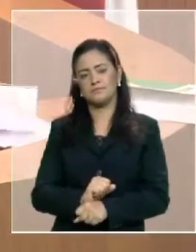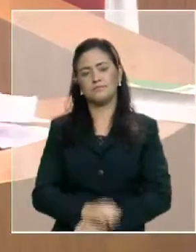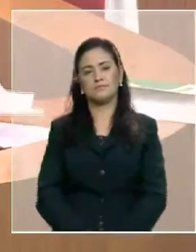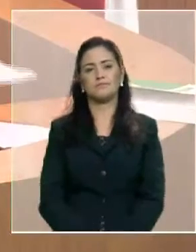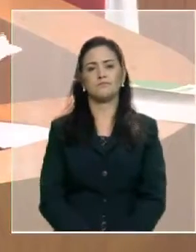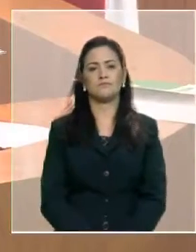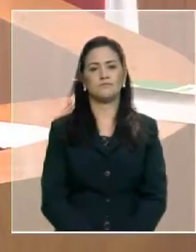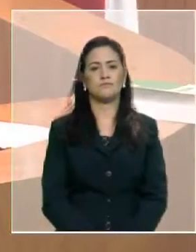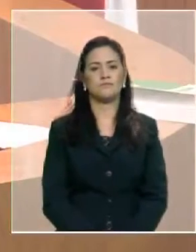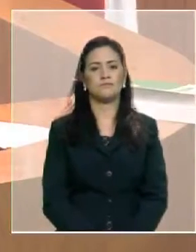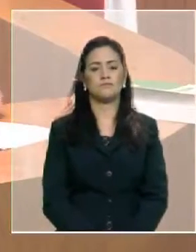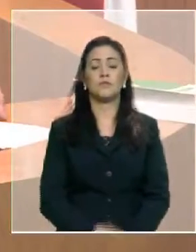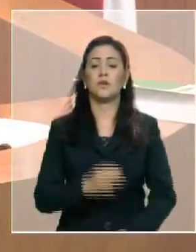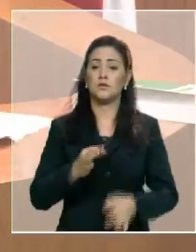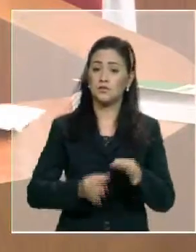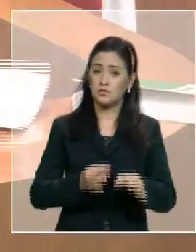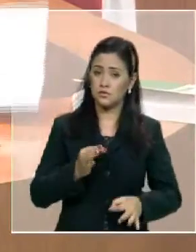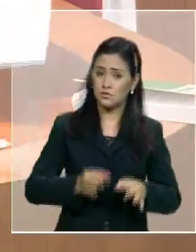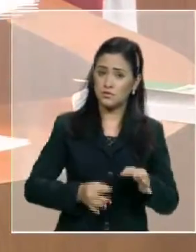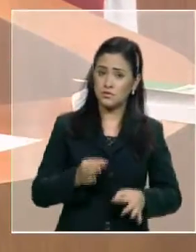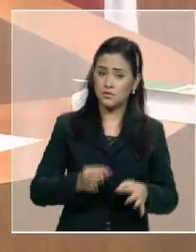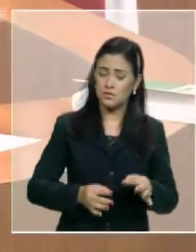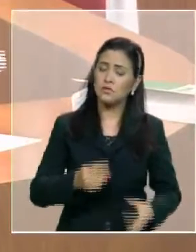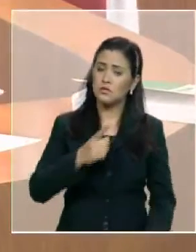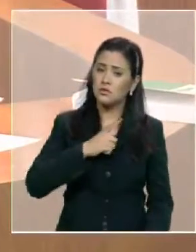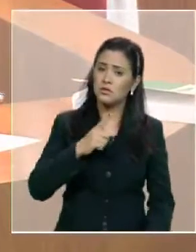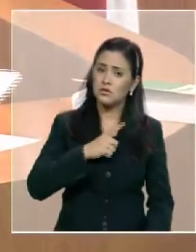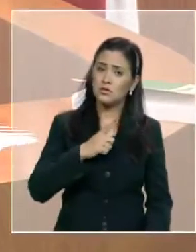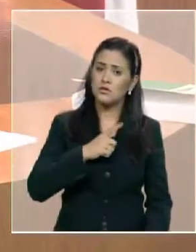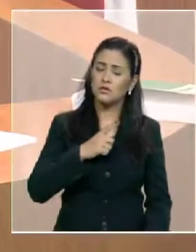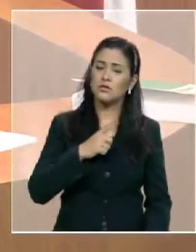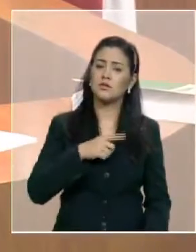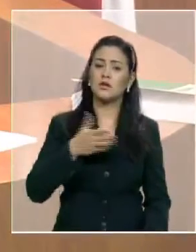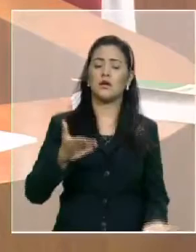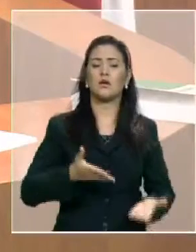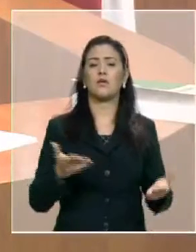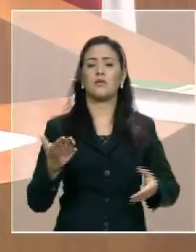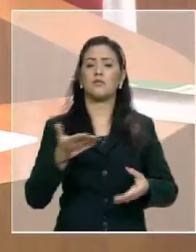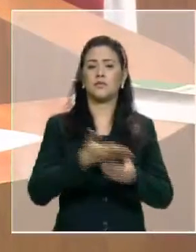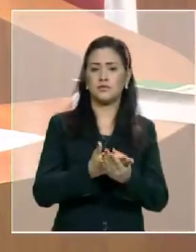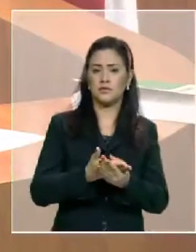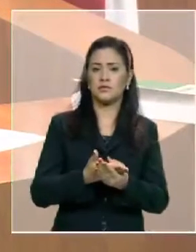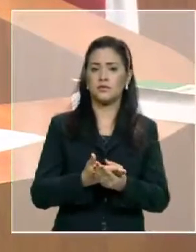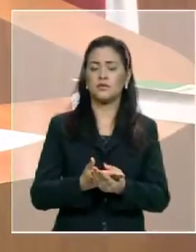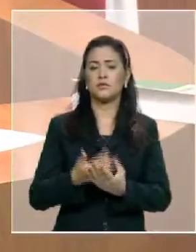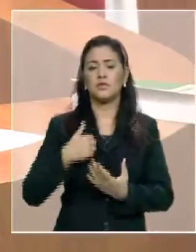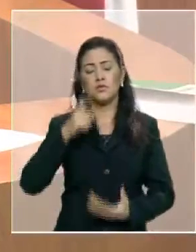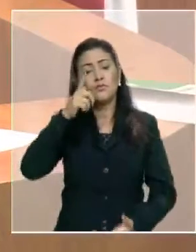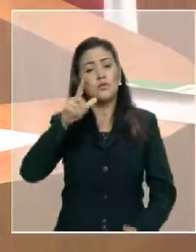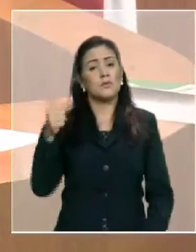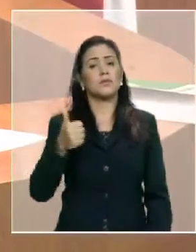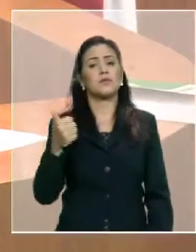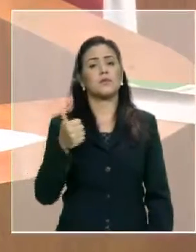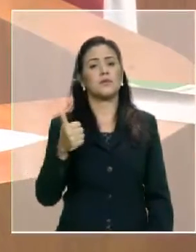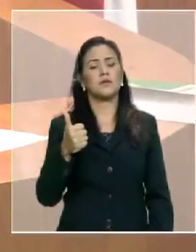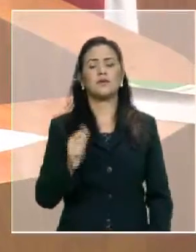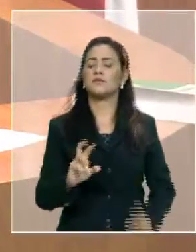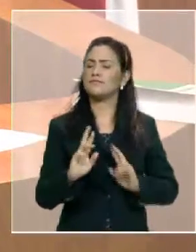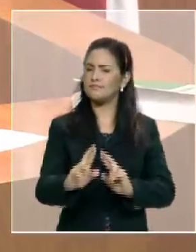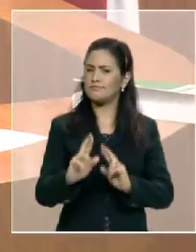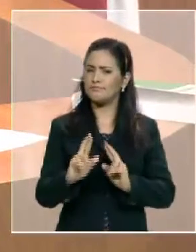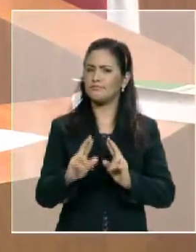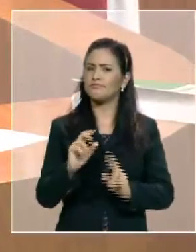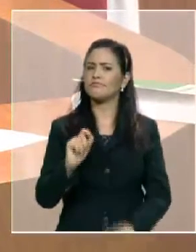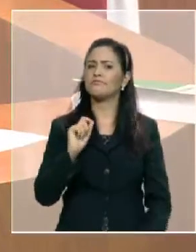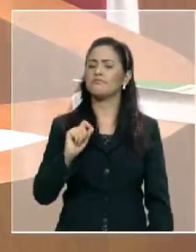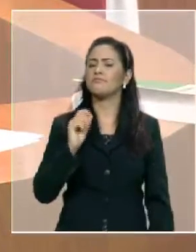amigos, a justiça foi feita em primeiro grau. Espero eu que, se ele tiver bom senso, se ele tiver coração, que